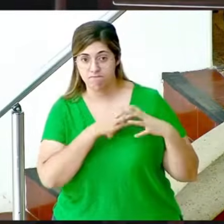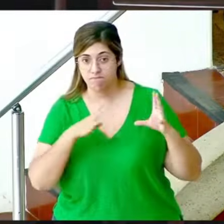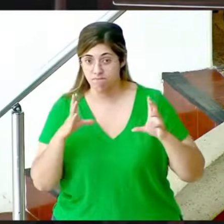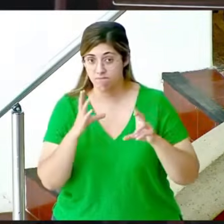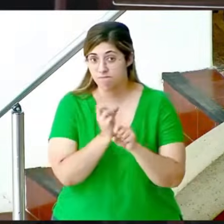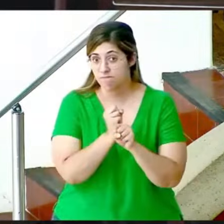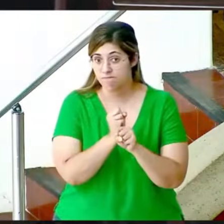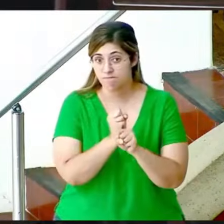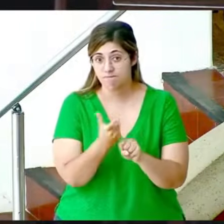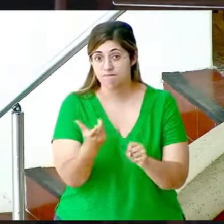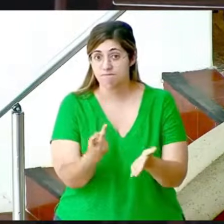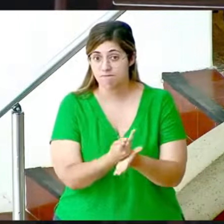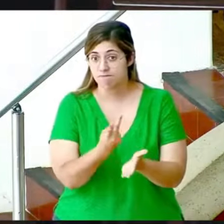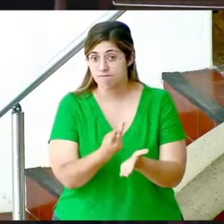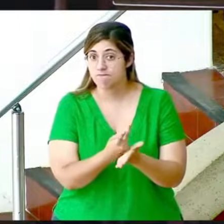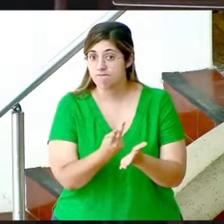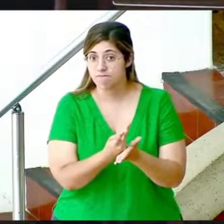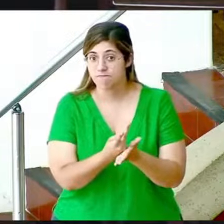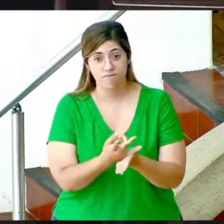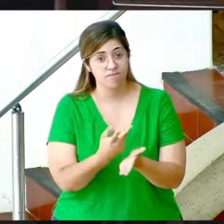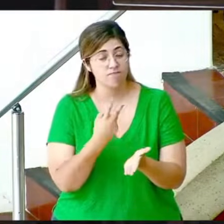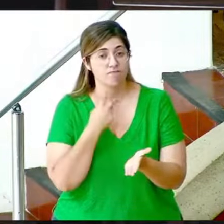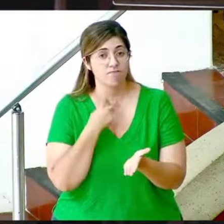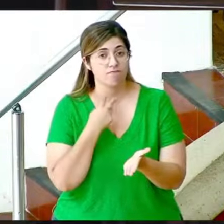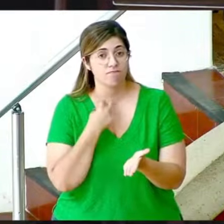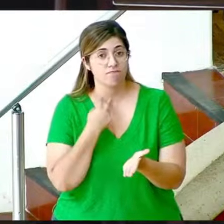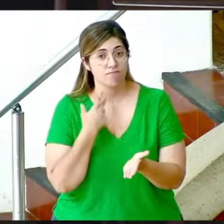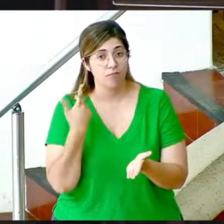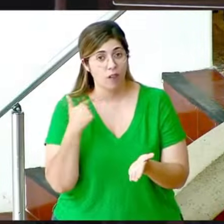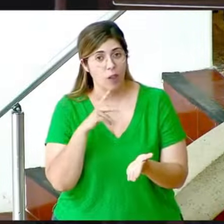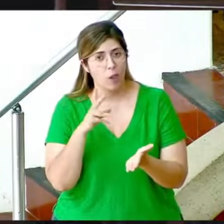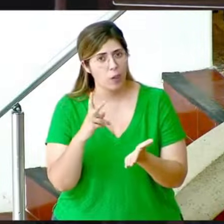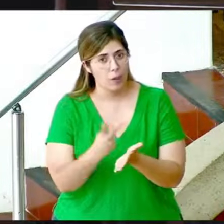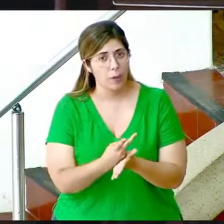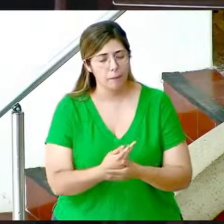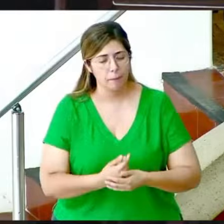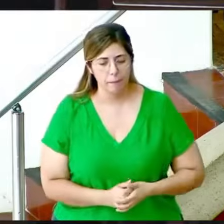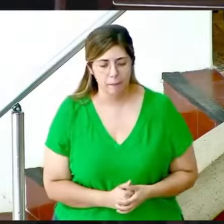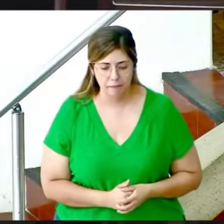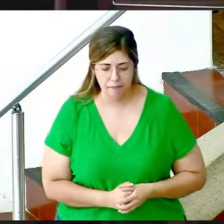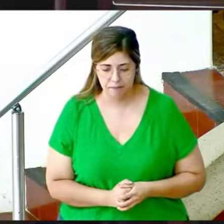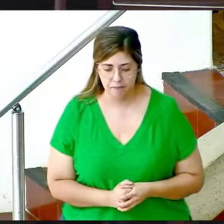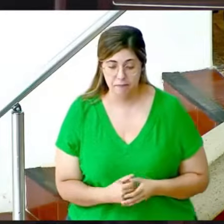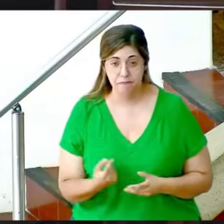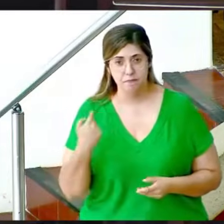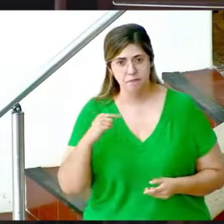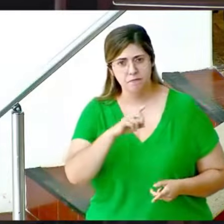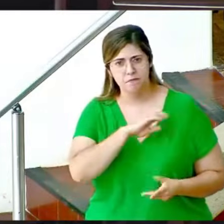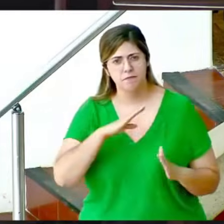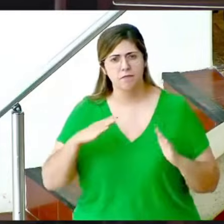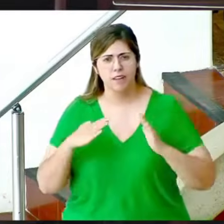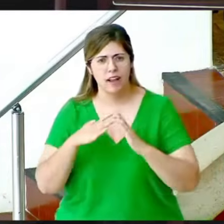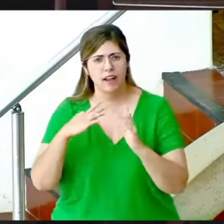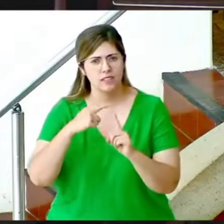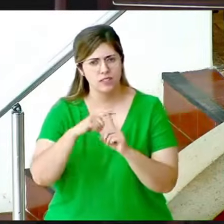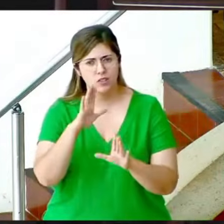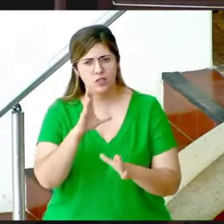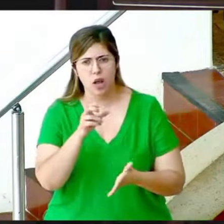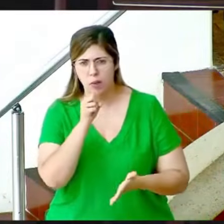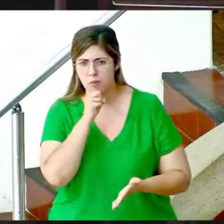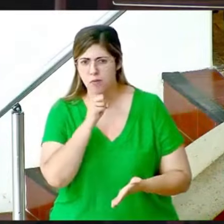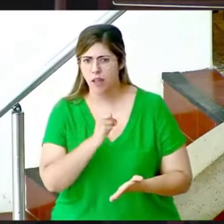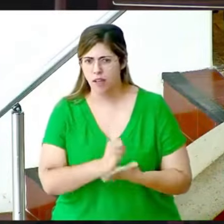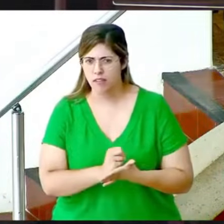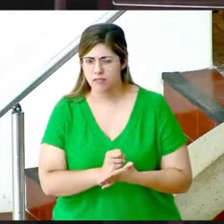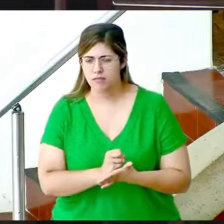juntos, não é comigo nem para mim. Deus diz isso lá. Como nós somos uma igreja madura, protestante, que trata